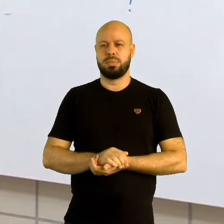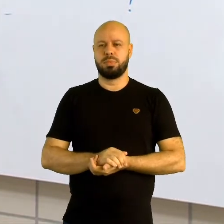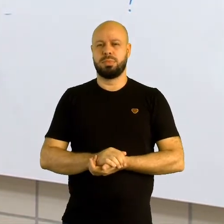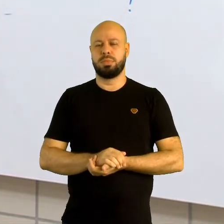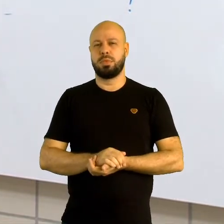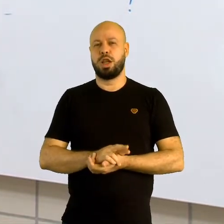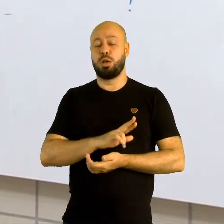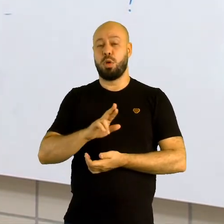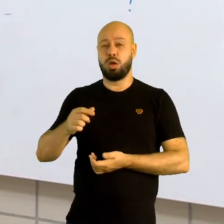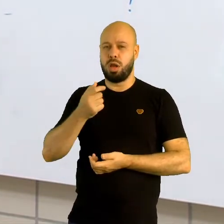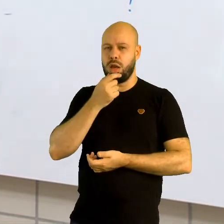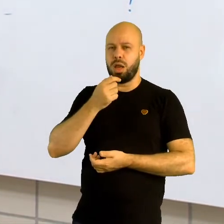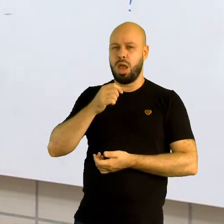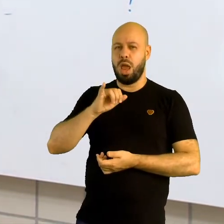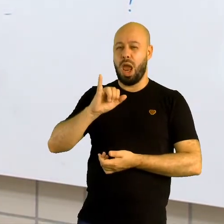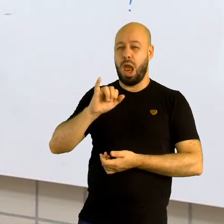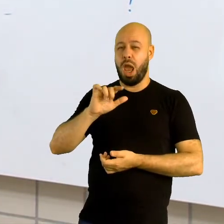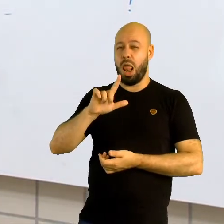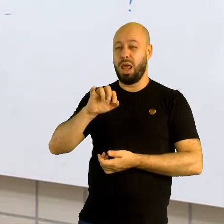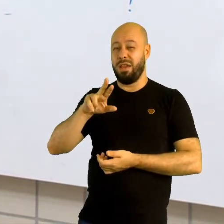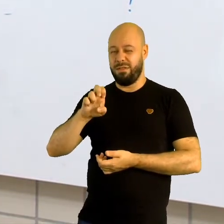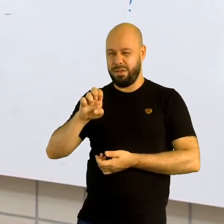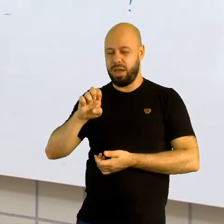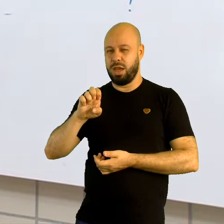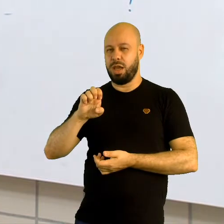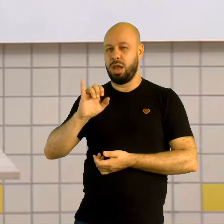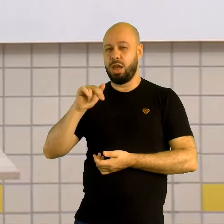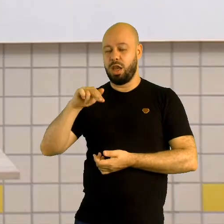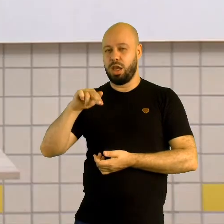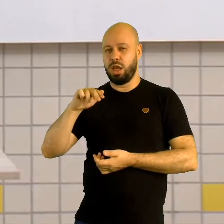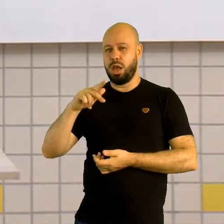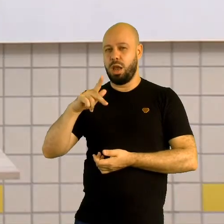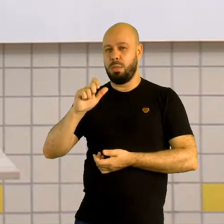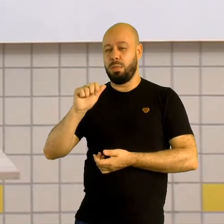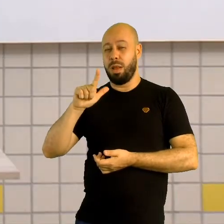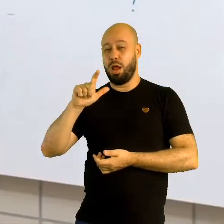Nós temos então também when.